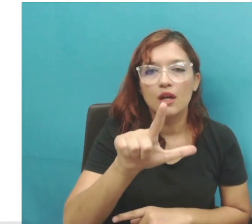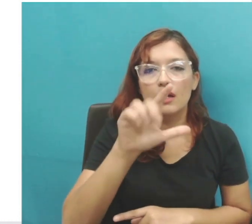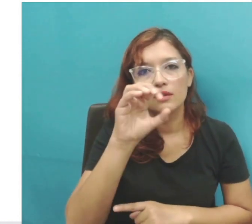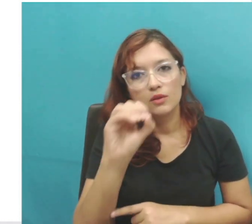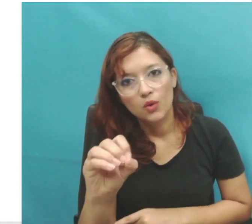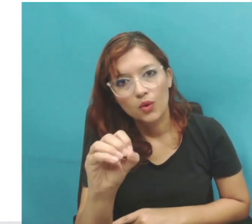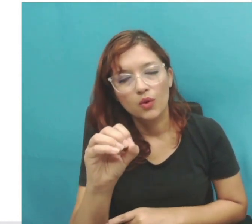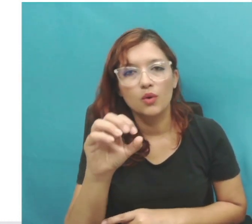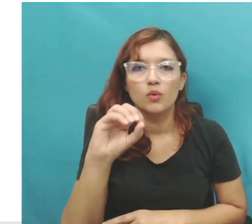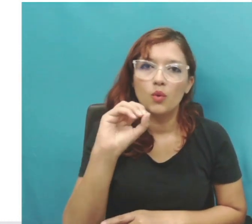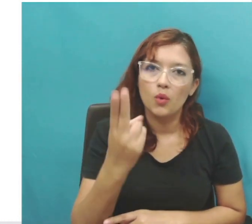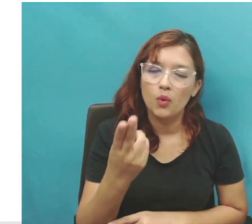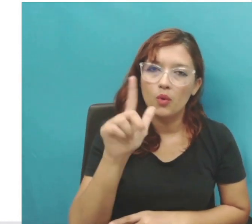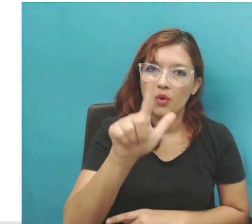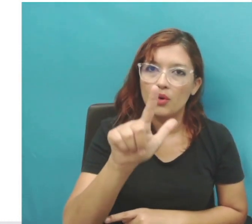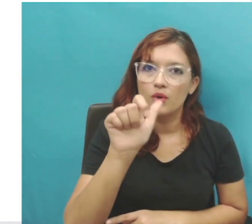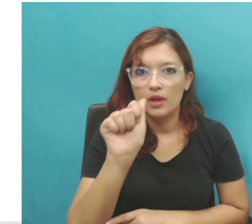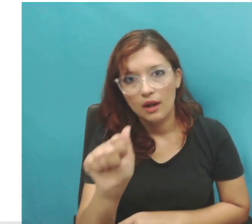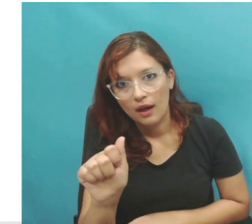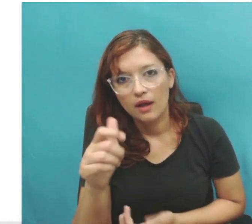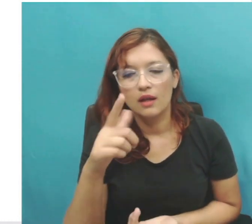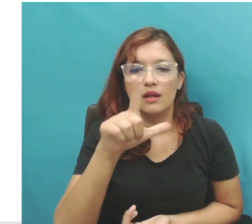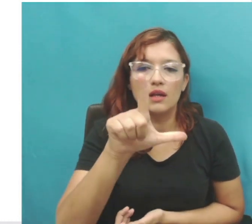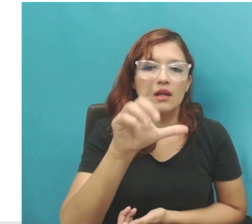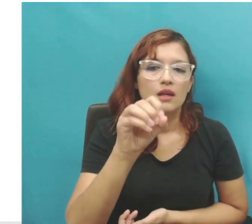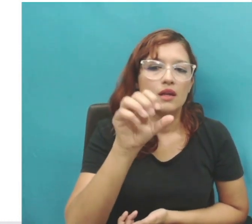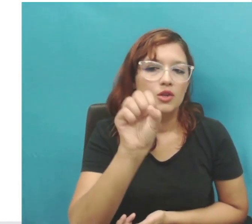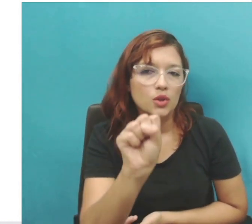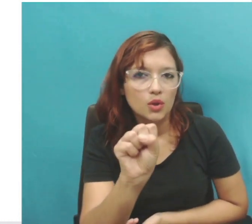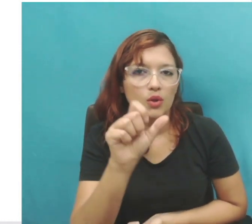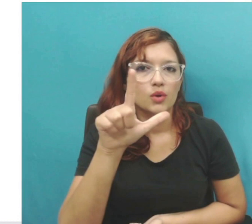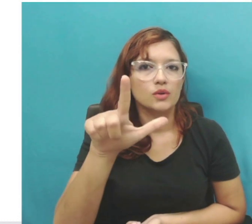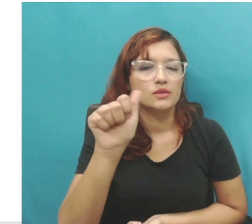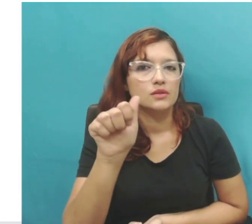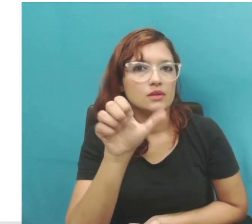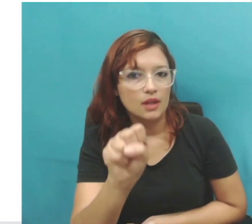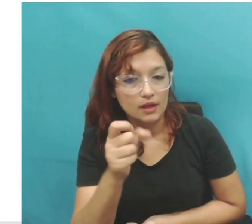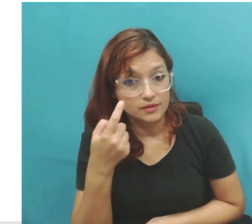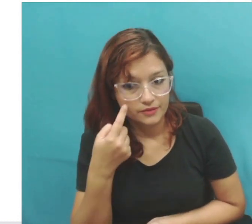quando eu vou usar o pronome oblíquo,